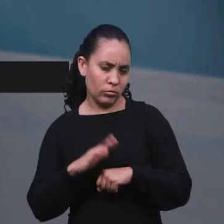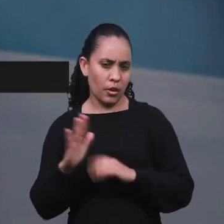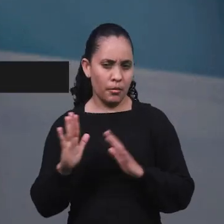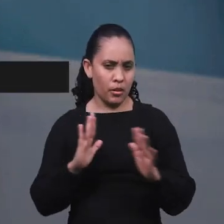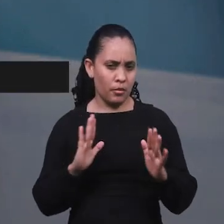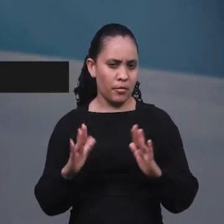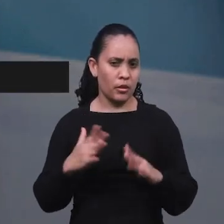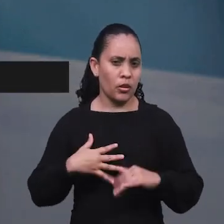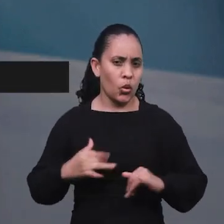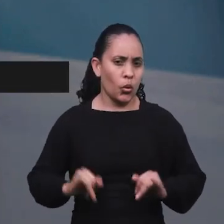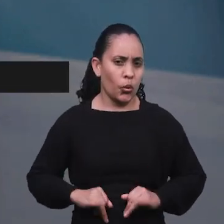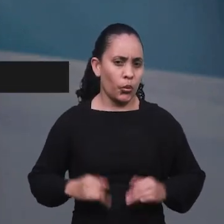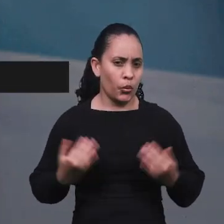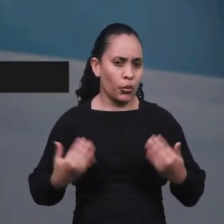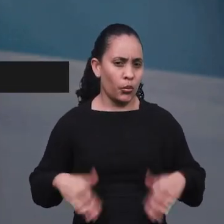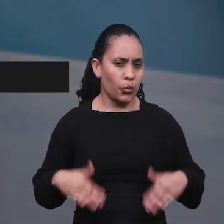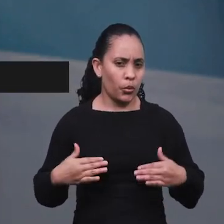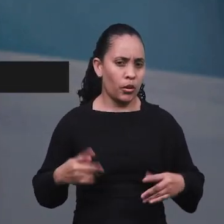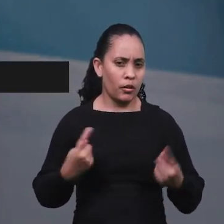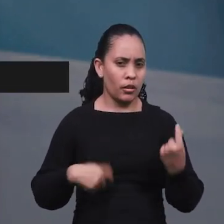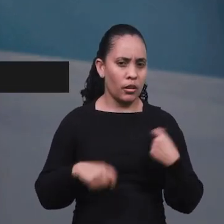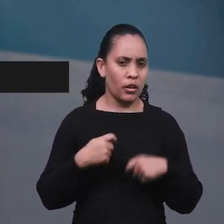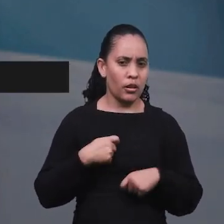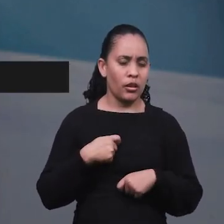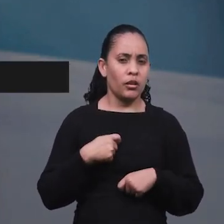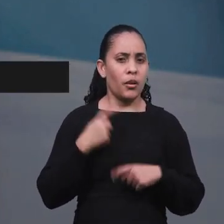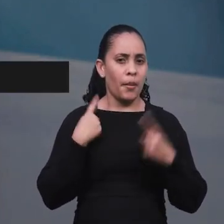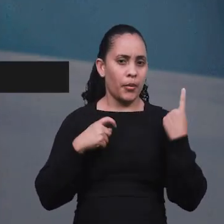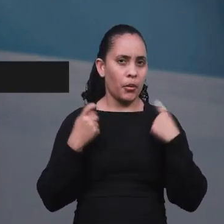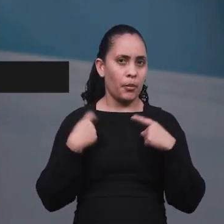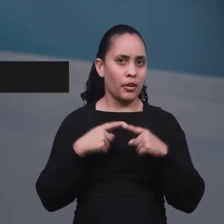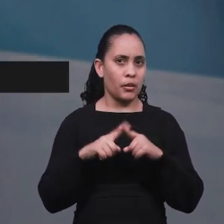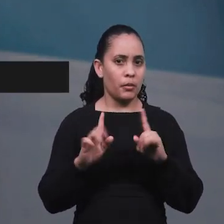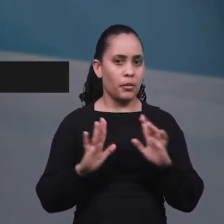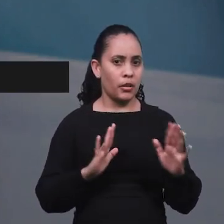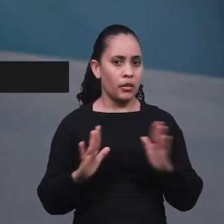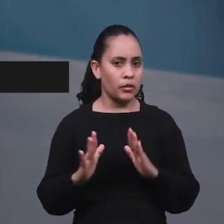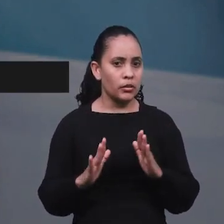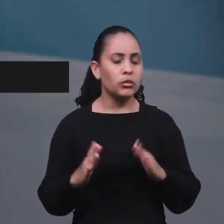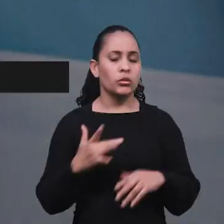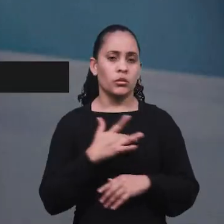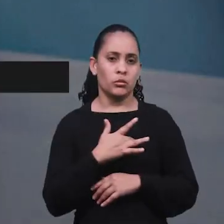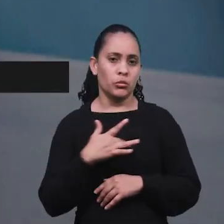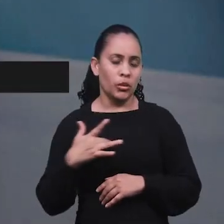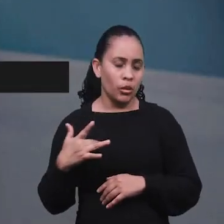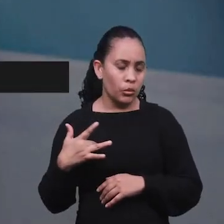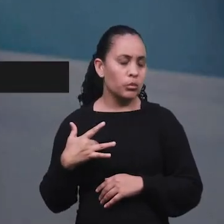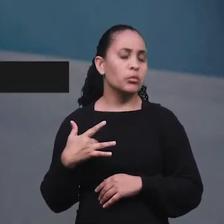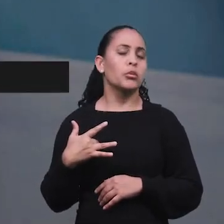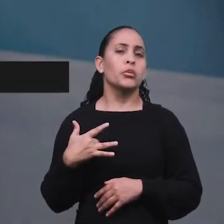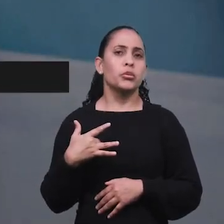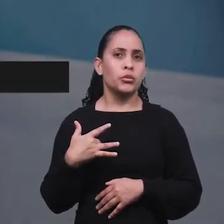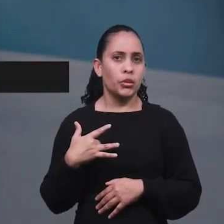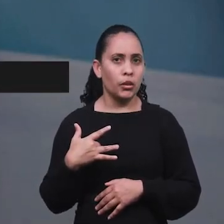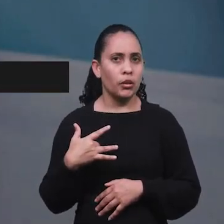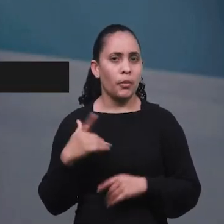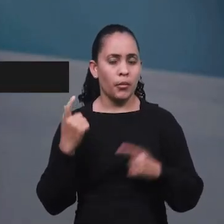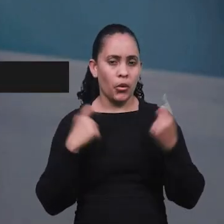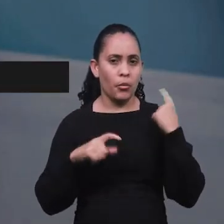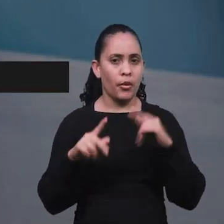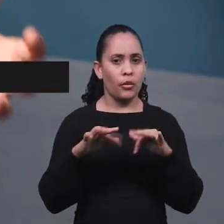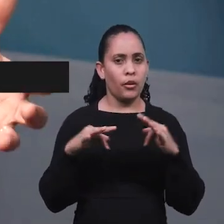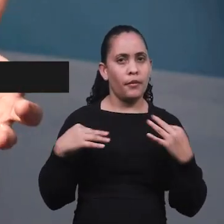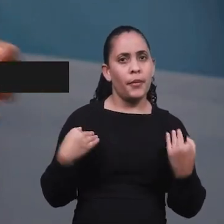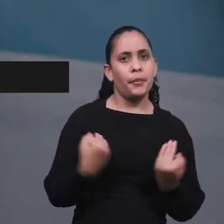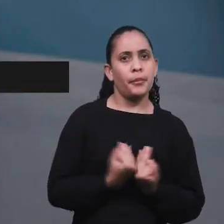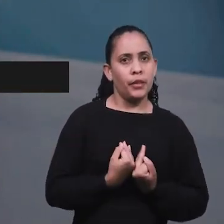primeiro momento, a dor financeira ela não é a grande preocupação. Naquele momento você está preocupado com a sua saúde, você está preocupado